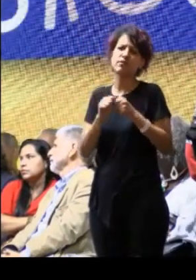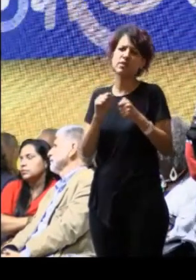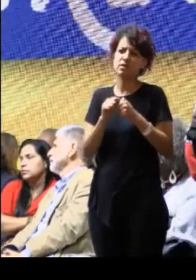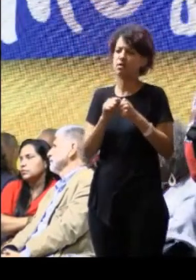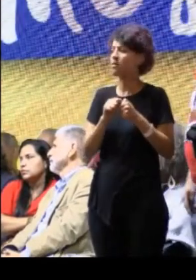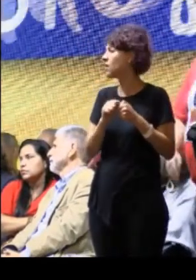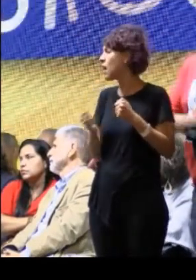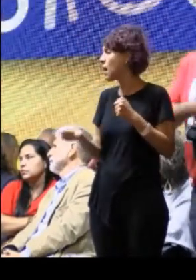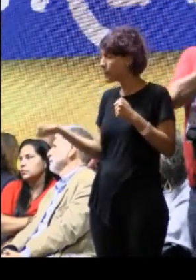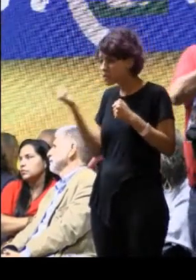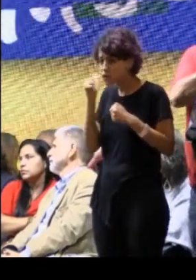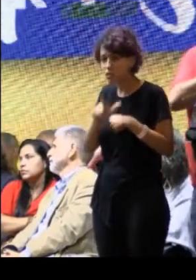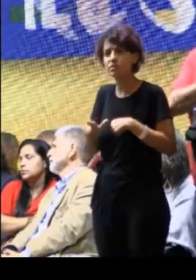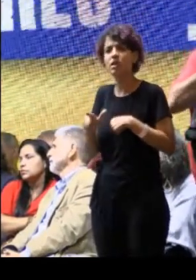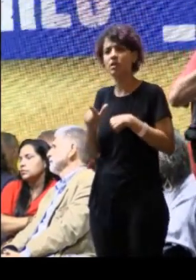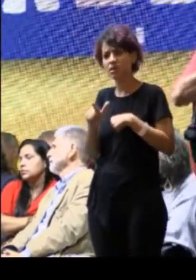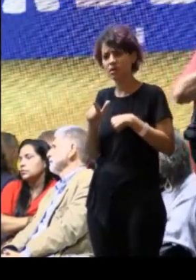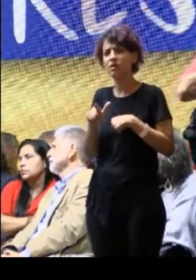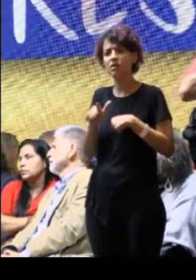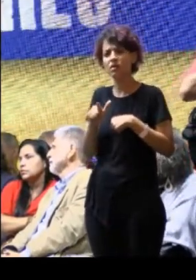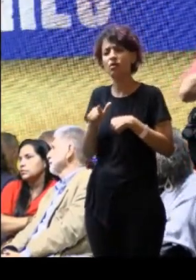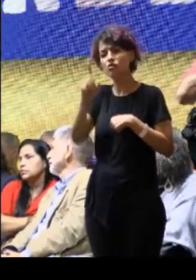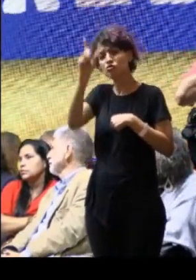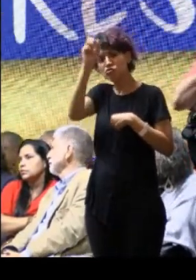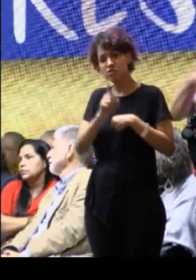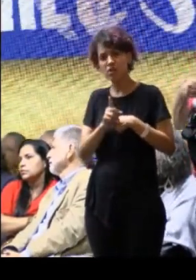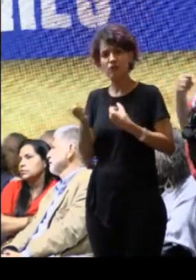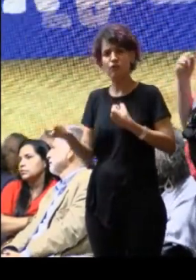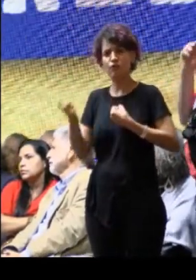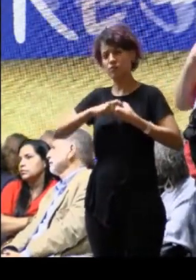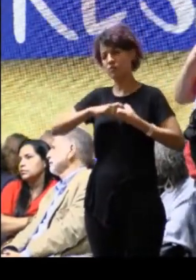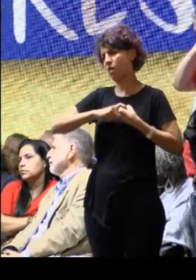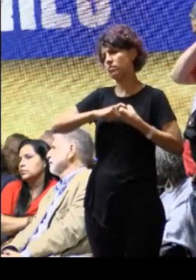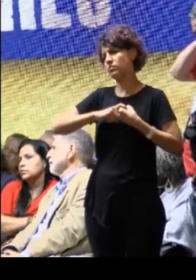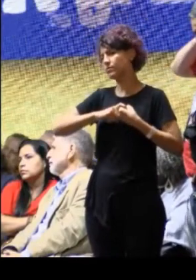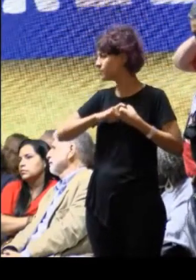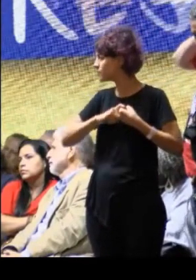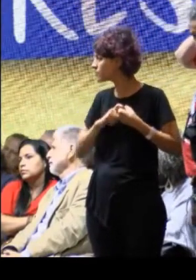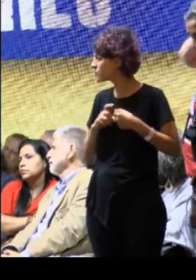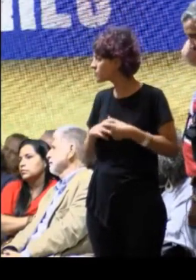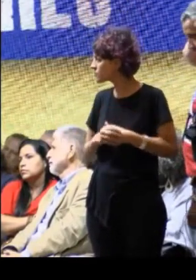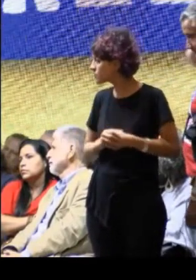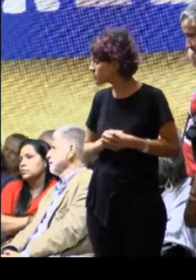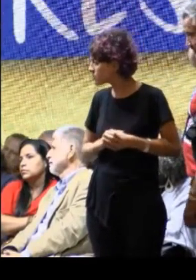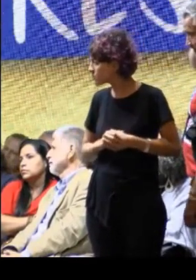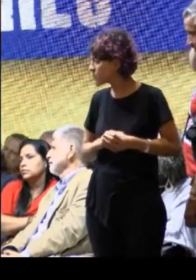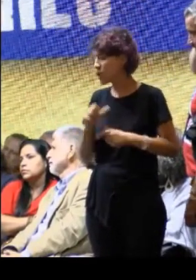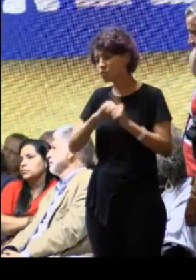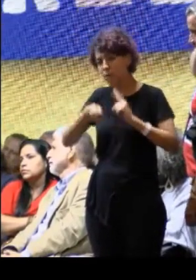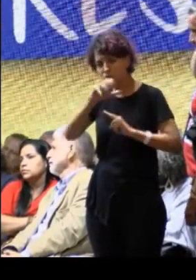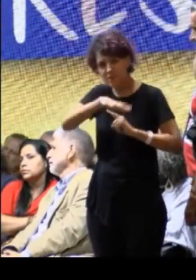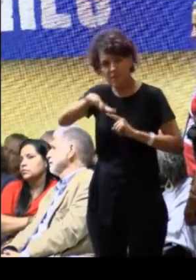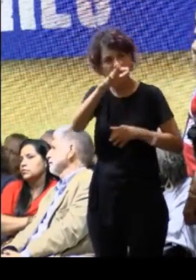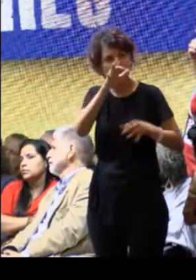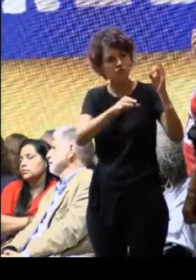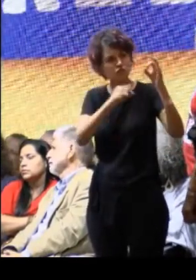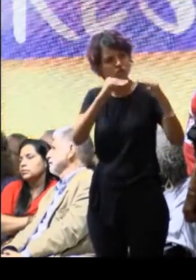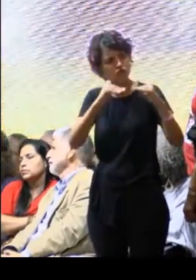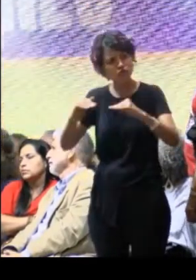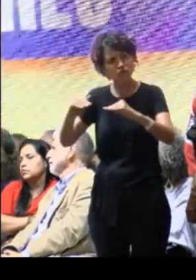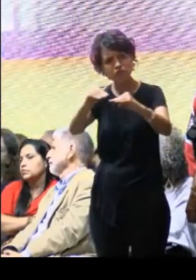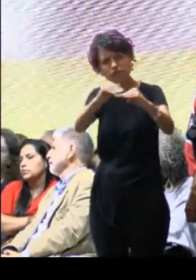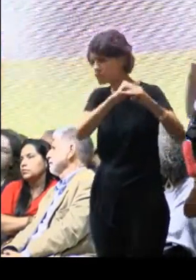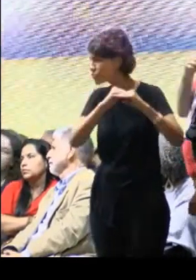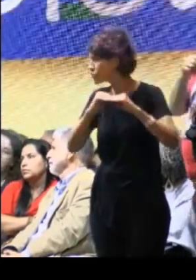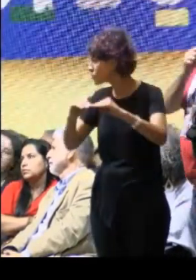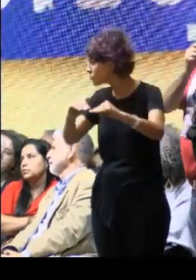gente reconquiste o direito de sonhar com a democracia e com a sociedade justa. Da